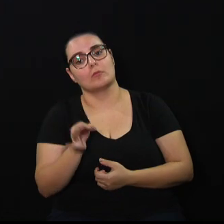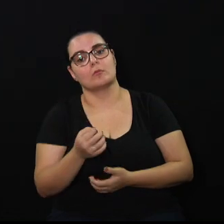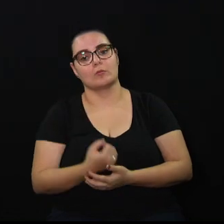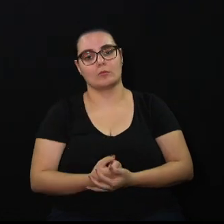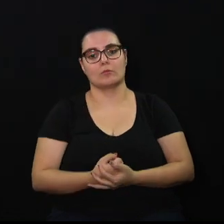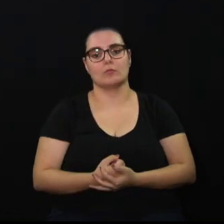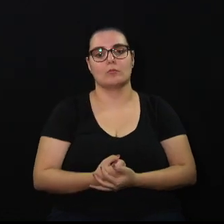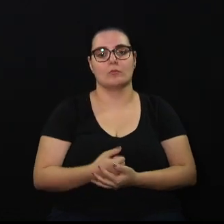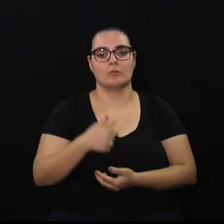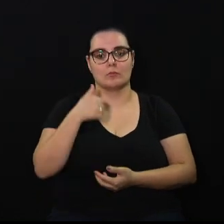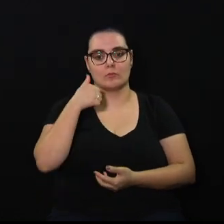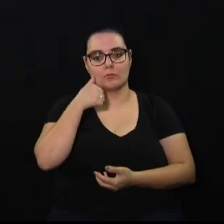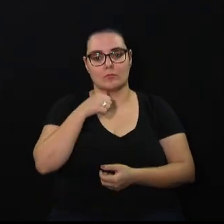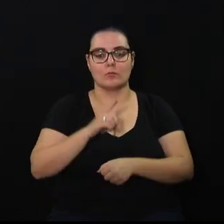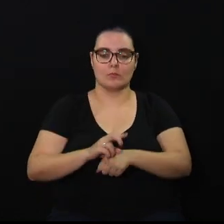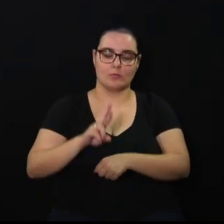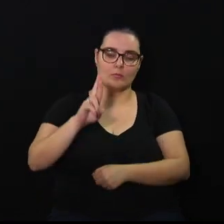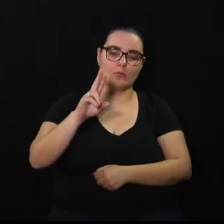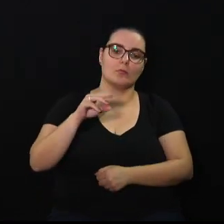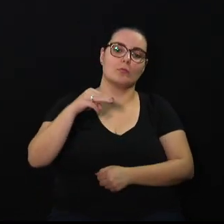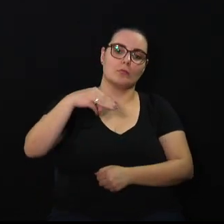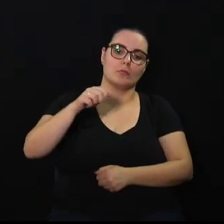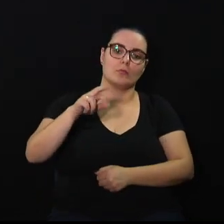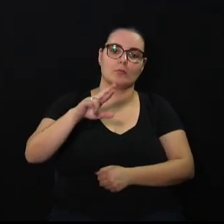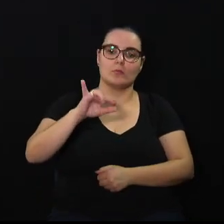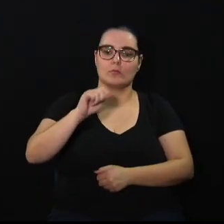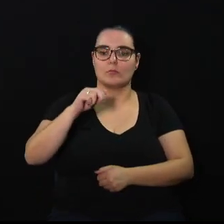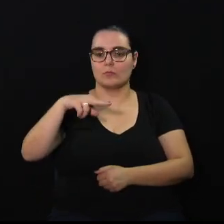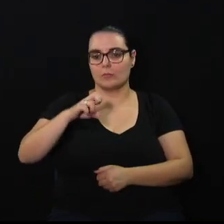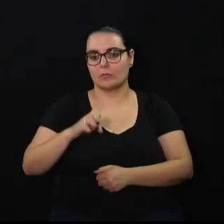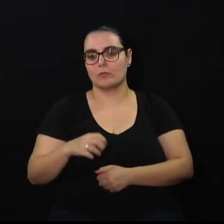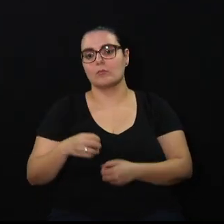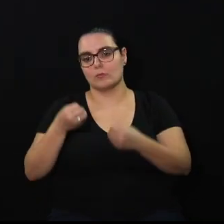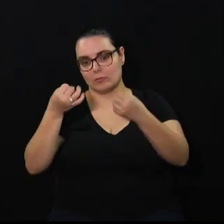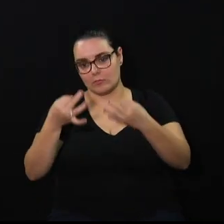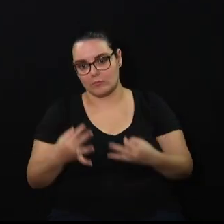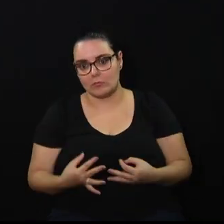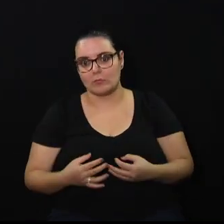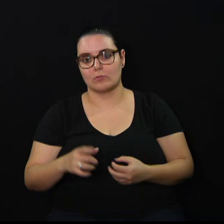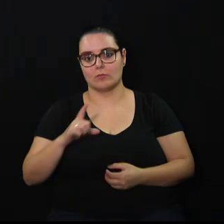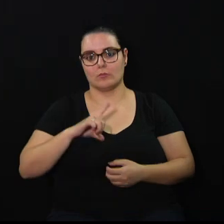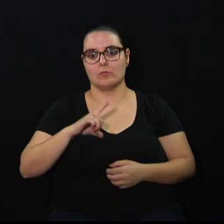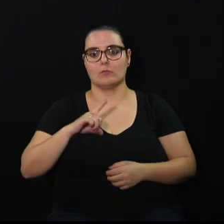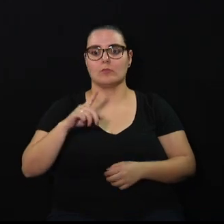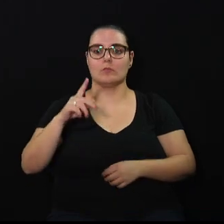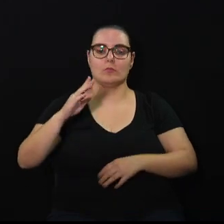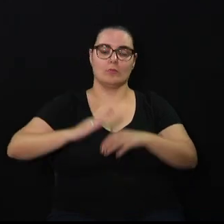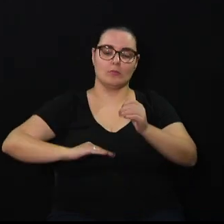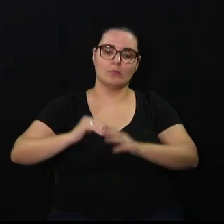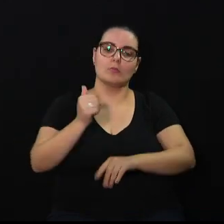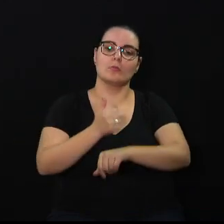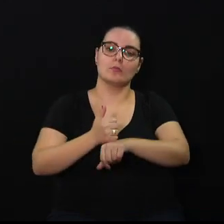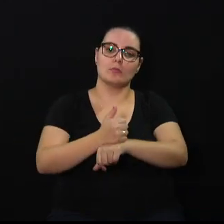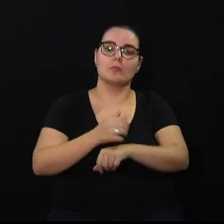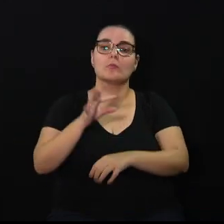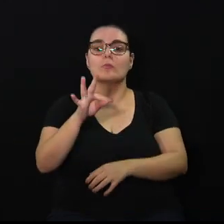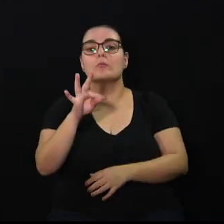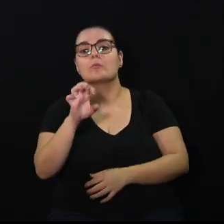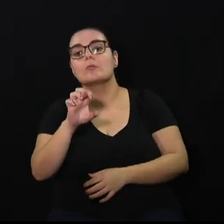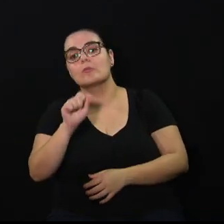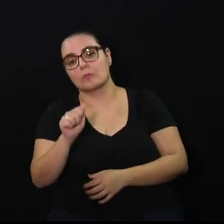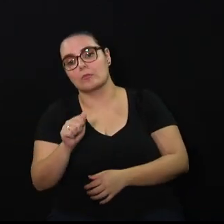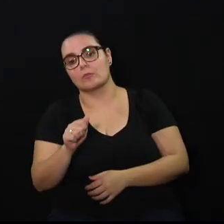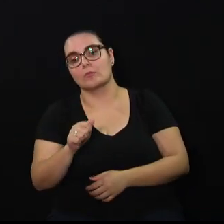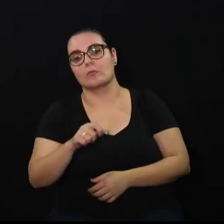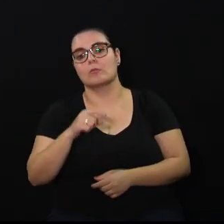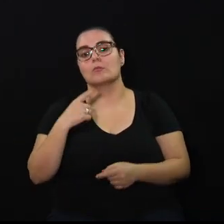doutora mariani colocou é de ter um profissional que conheça hotéis que saiba identificar porque pra poder